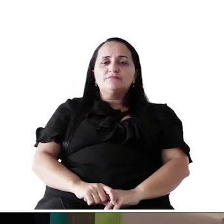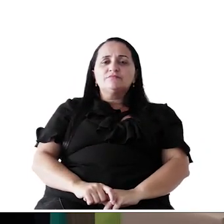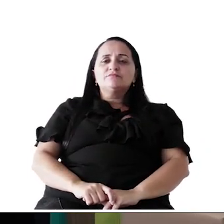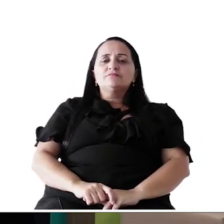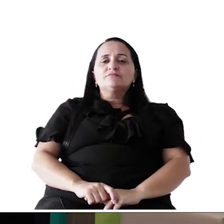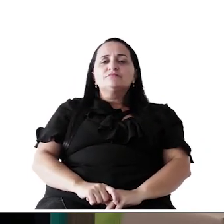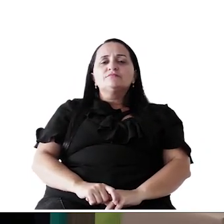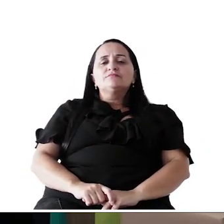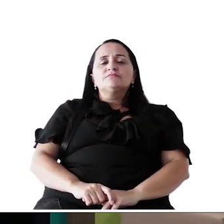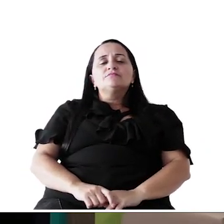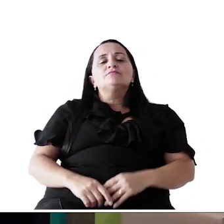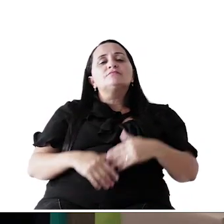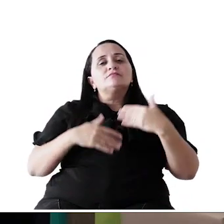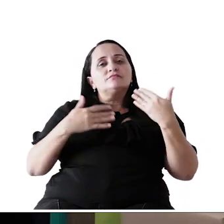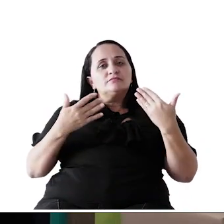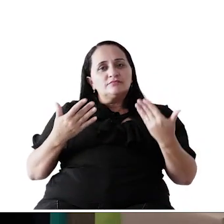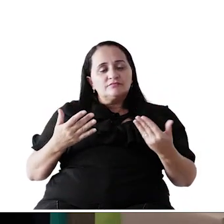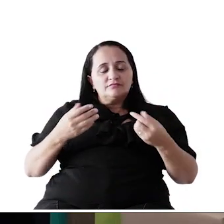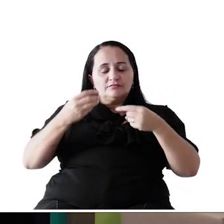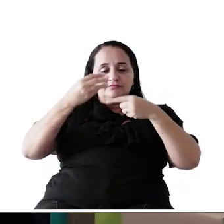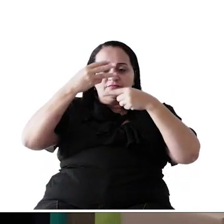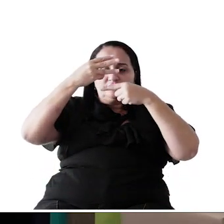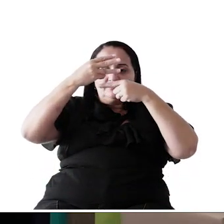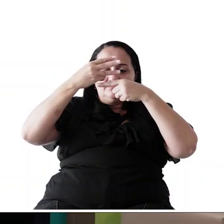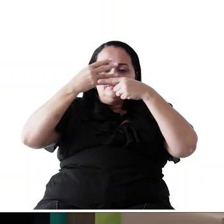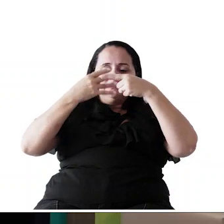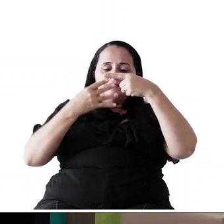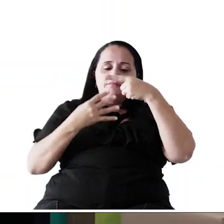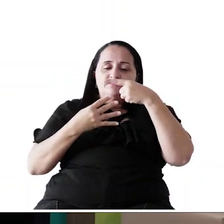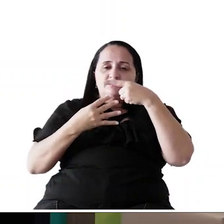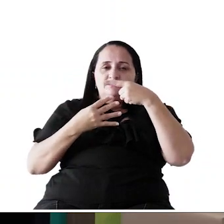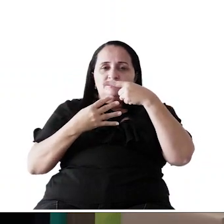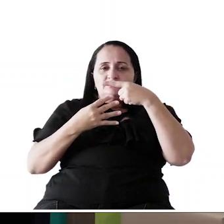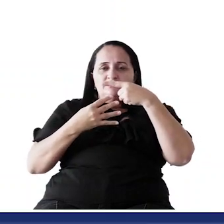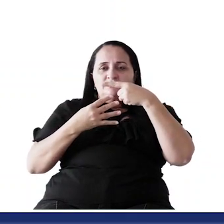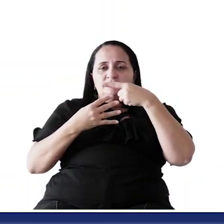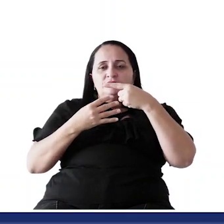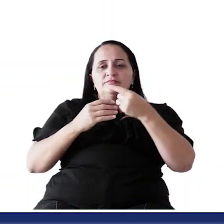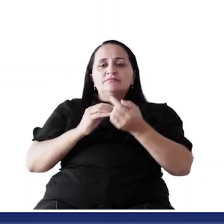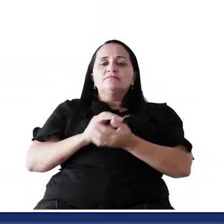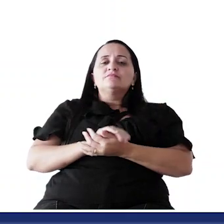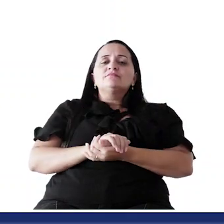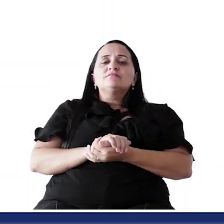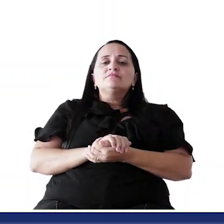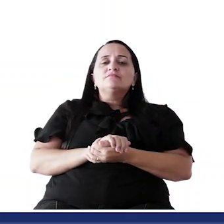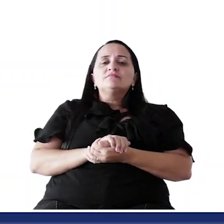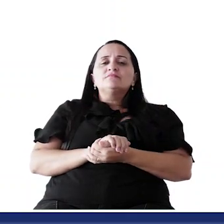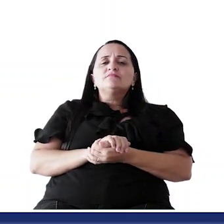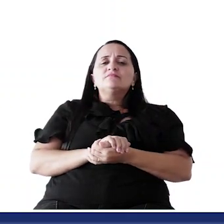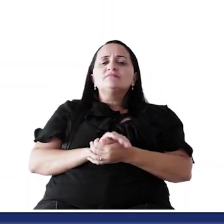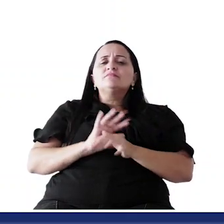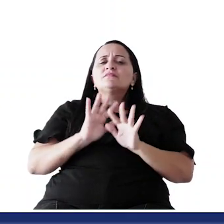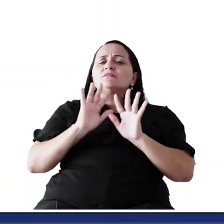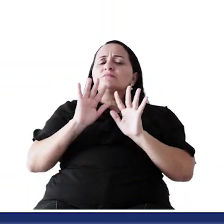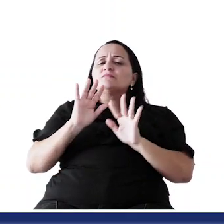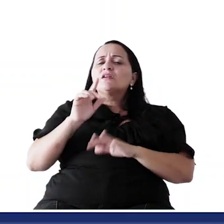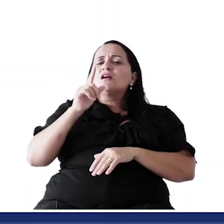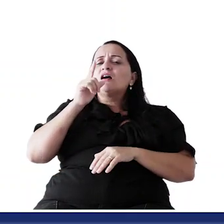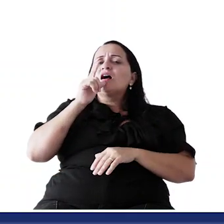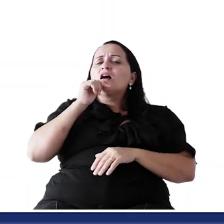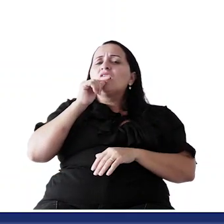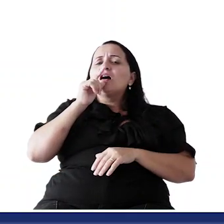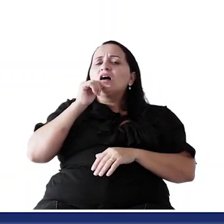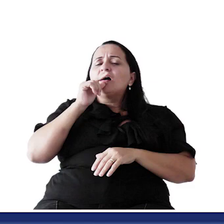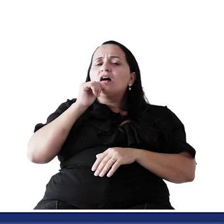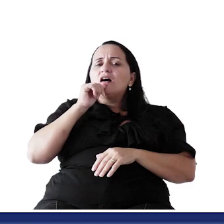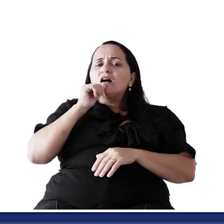é a representação da farinha de trigo. E a xícara de água morna, Pró?